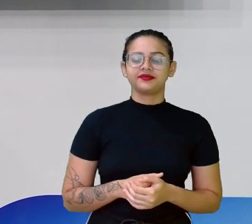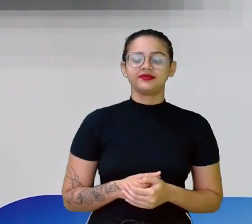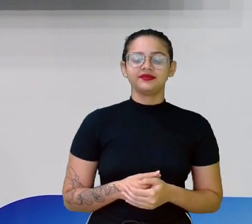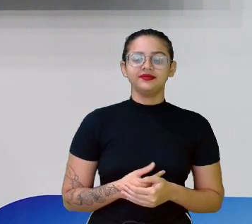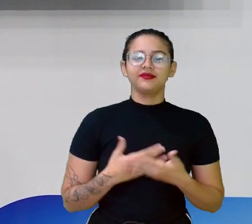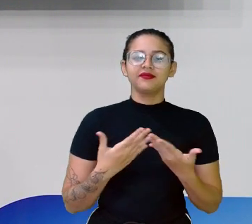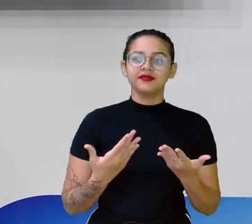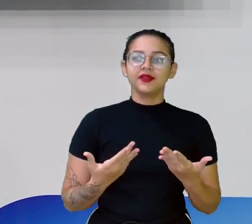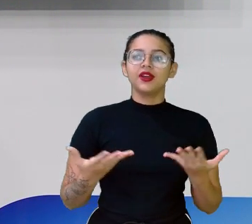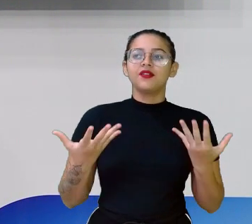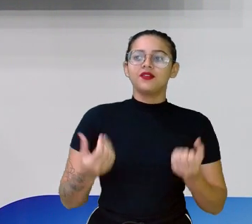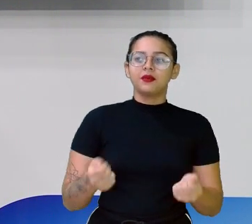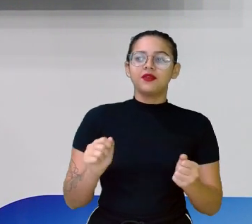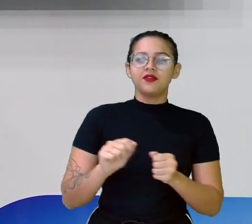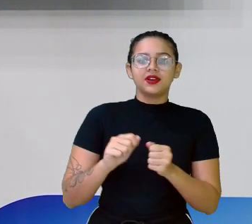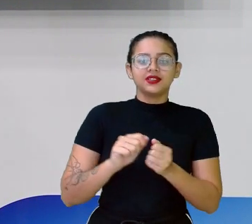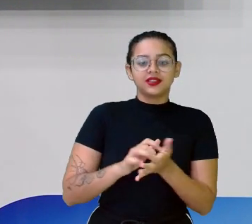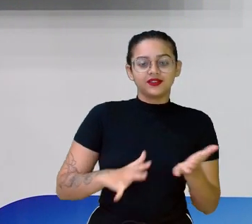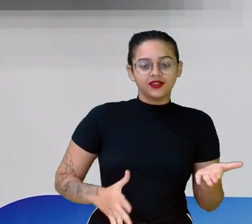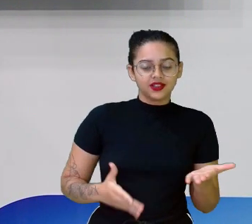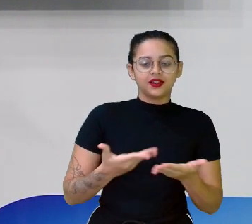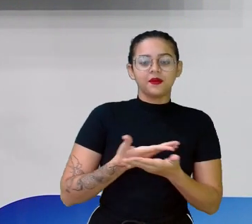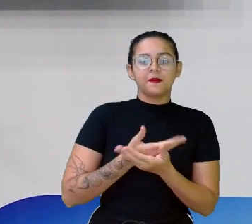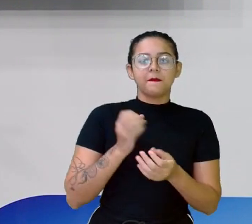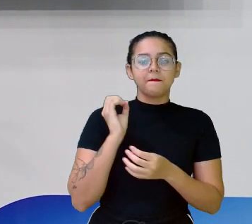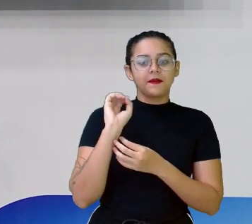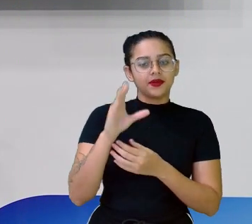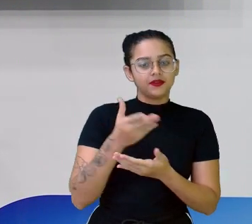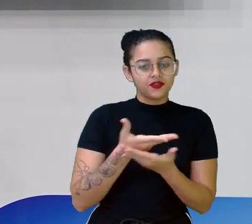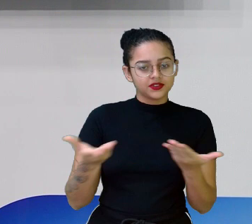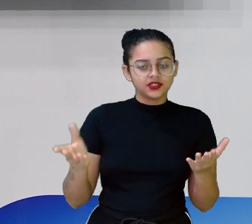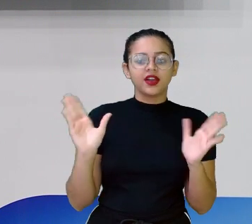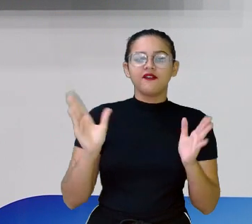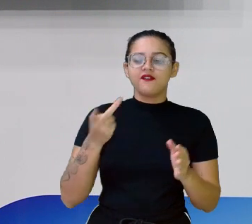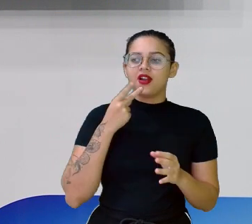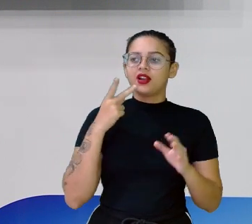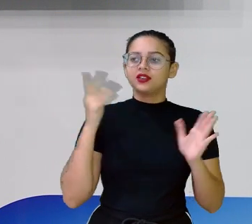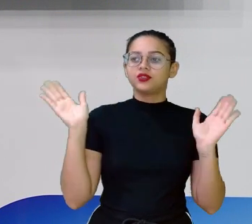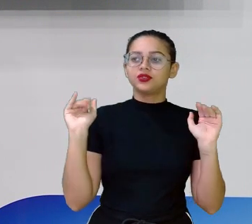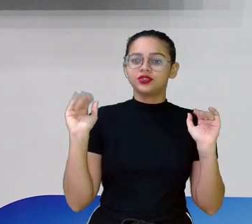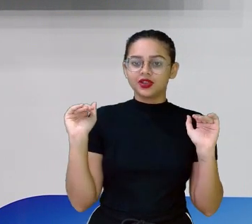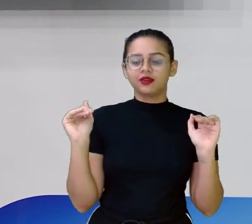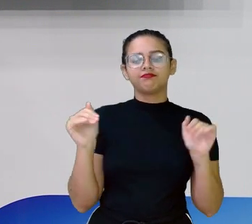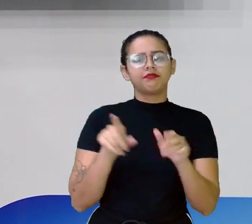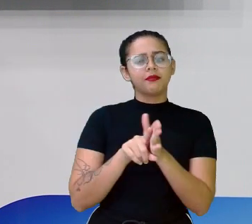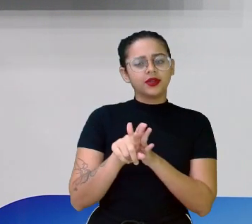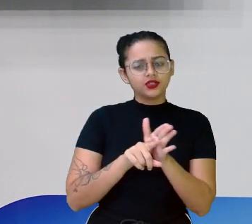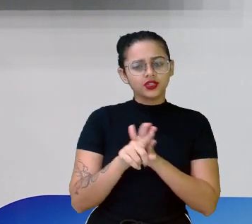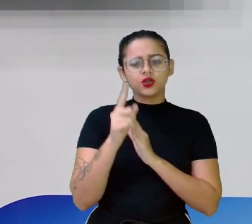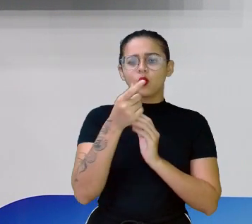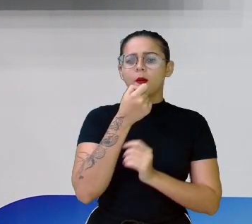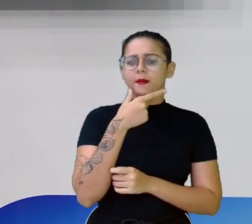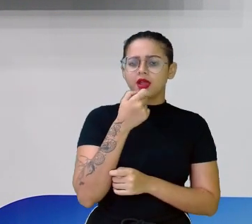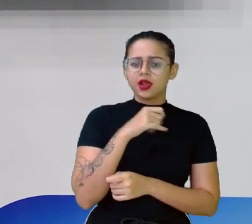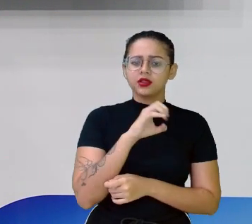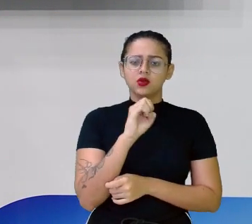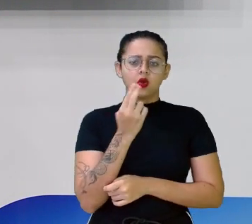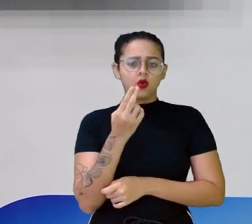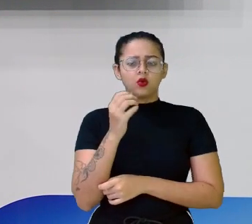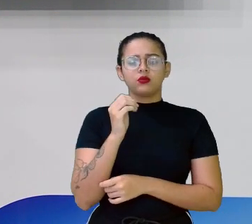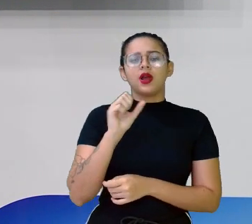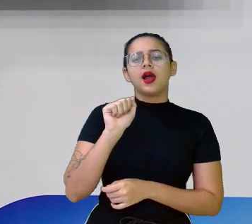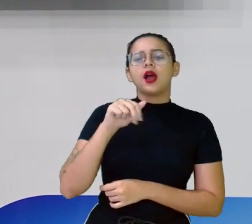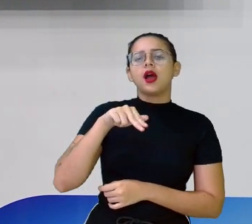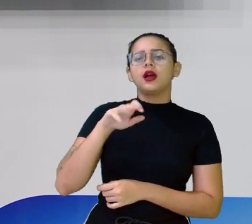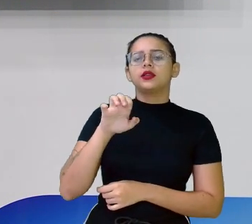dele. Mas vão fazer a atividade que eu vou passar para vocês, já me despedindo de vocês. Pesquisem uma piada ou uma anedota.